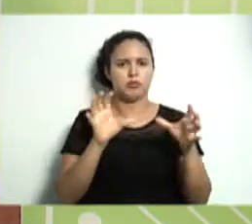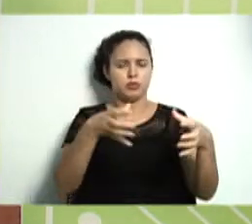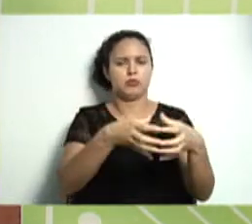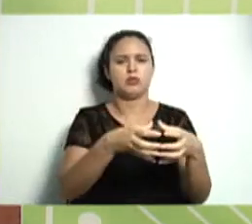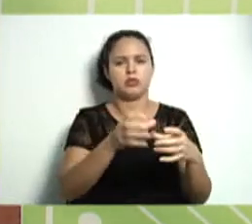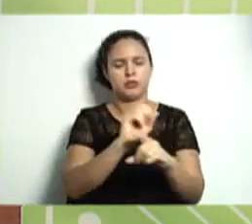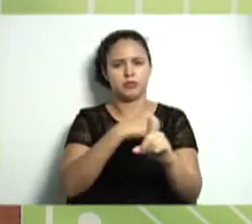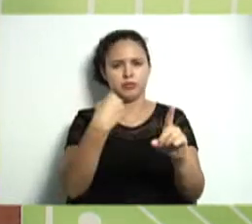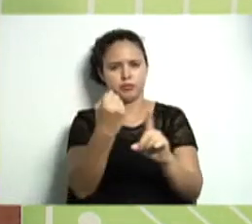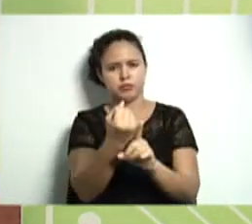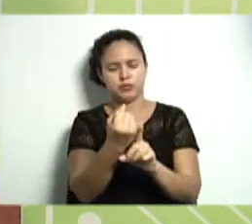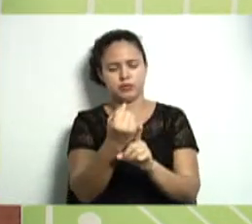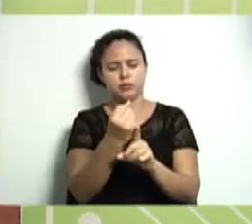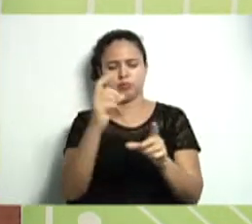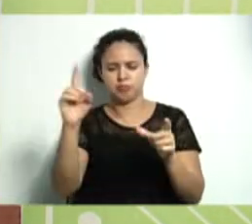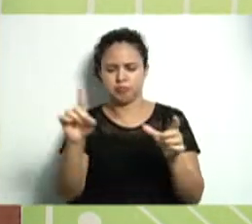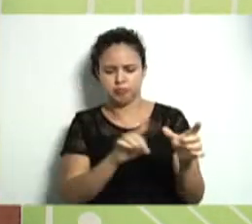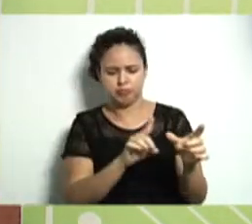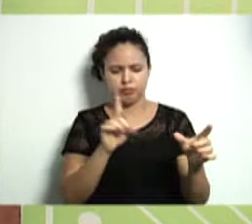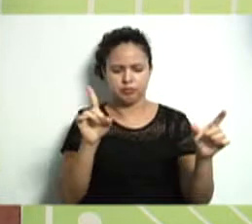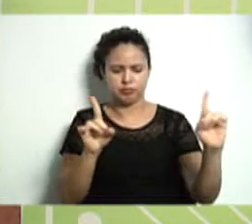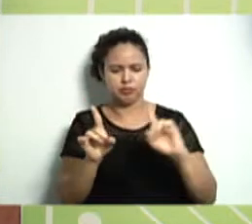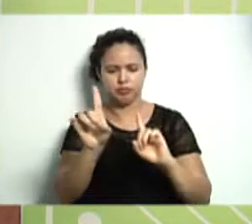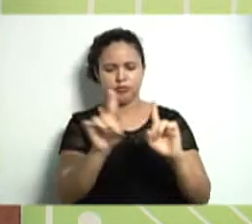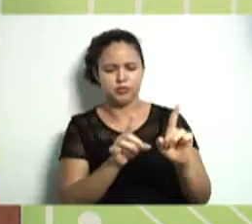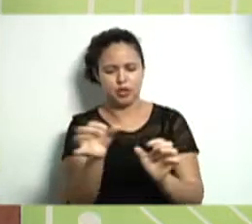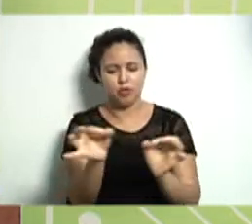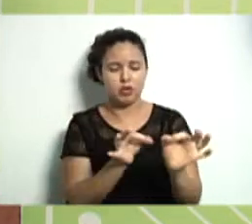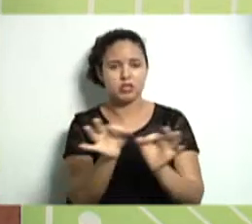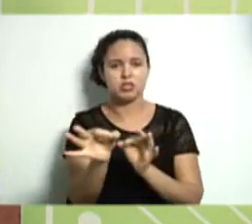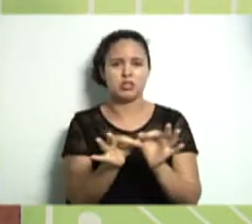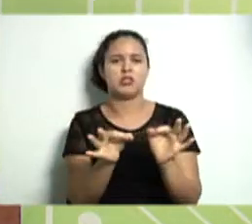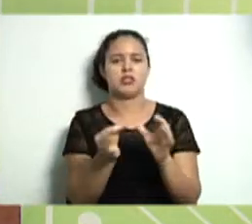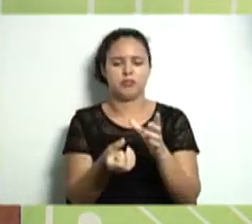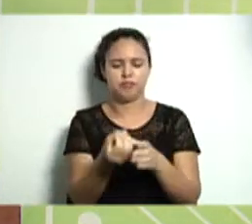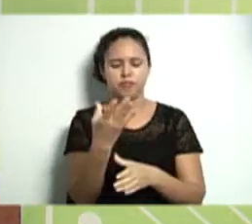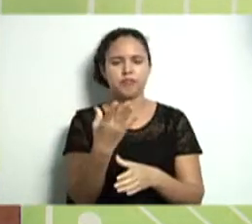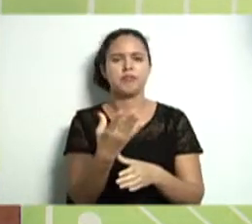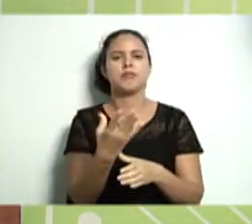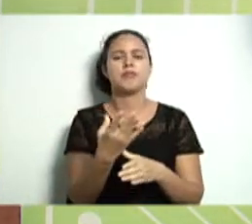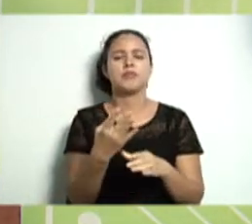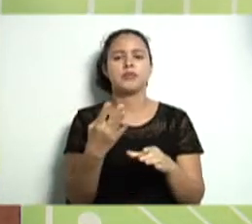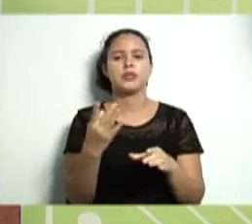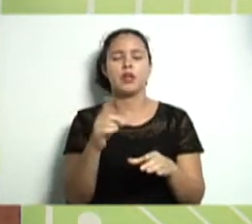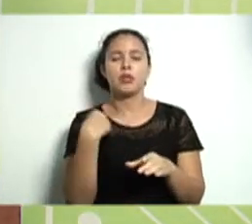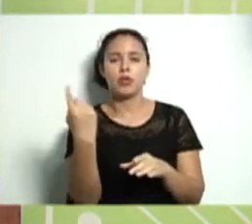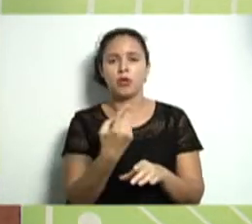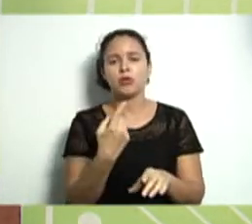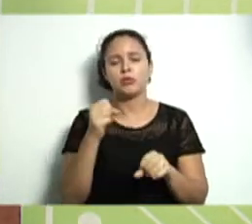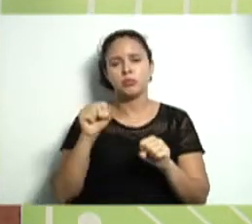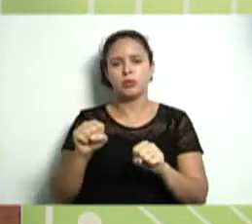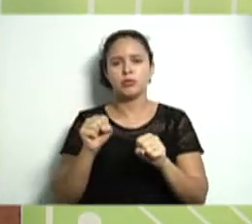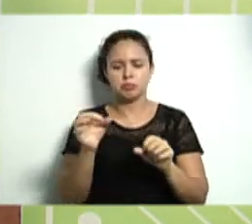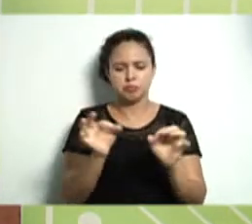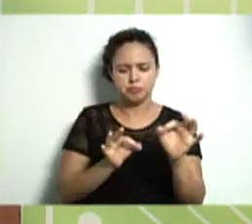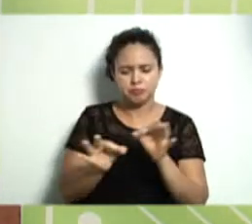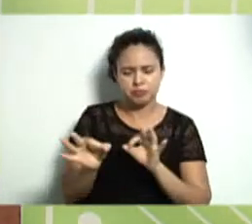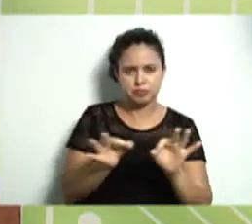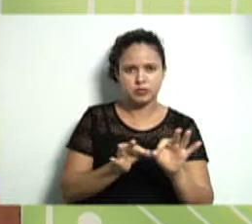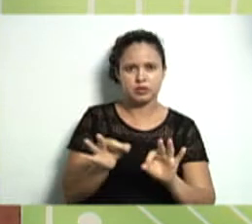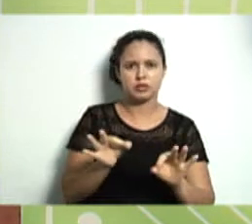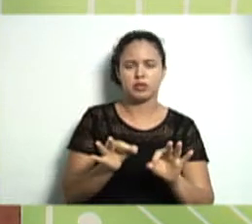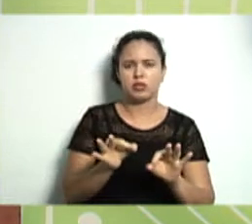seus bens e serviços. E aí a gente pode produzir, nós podemos nos organizar na